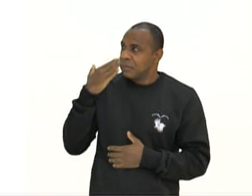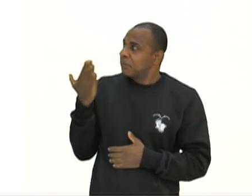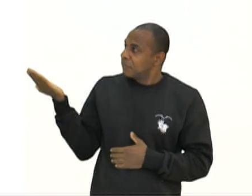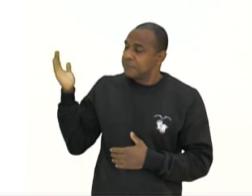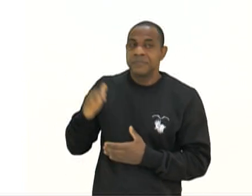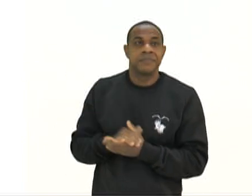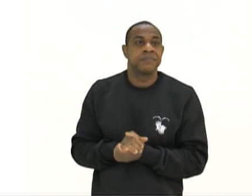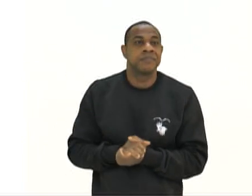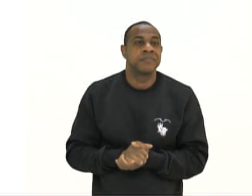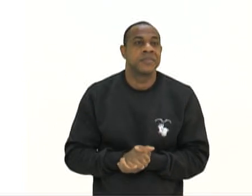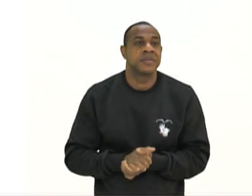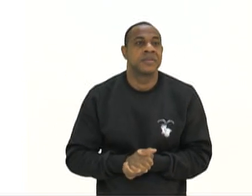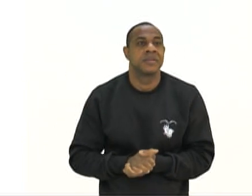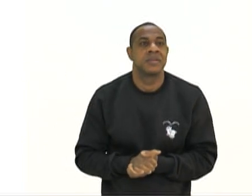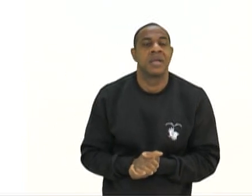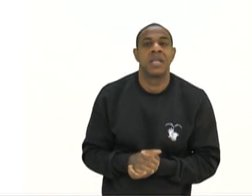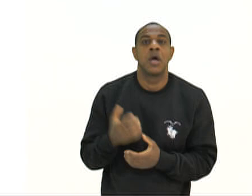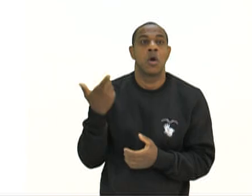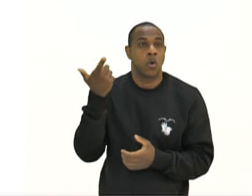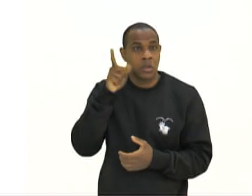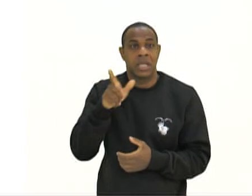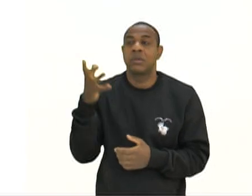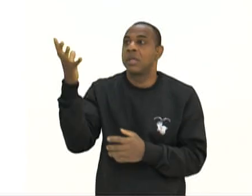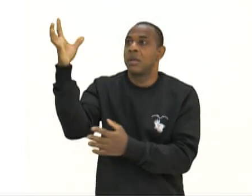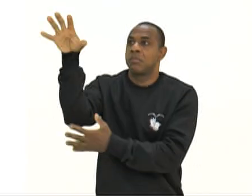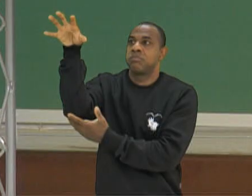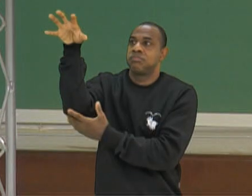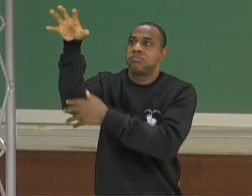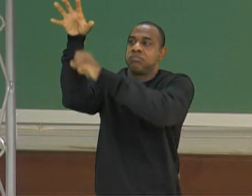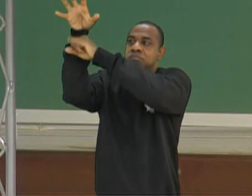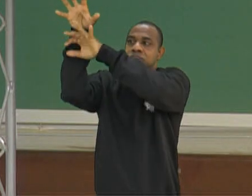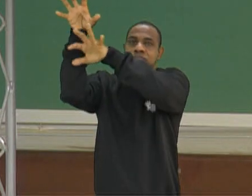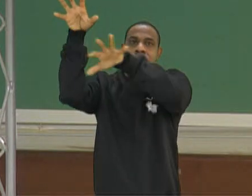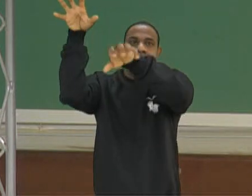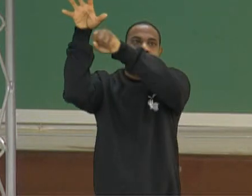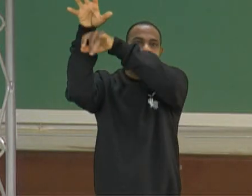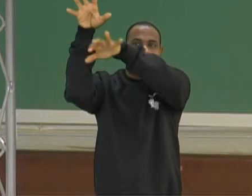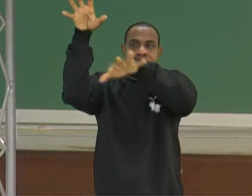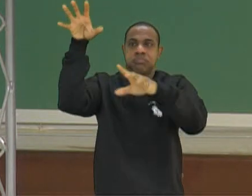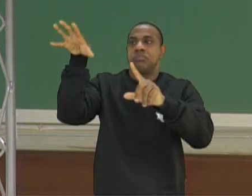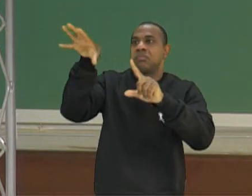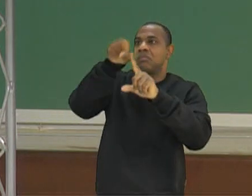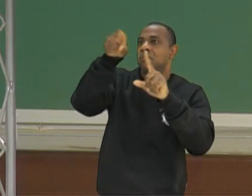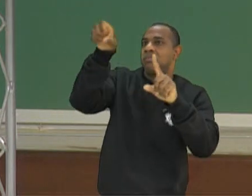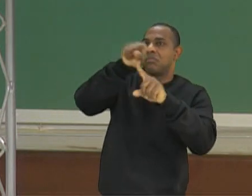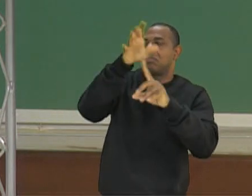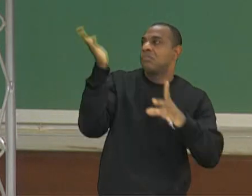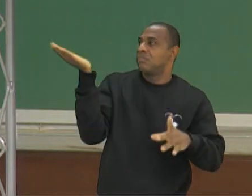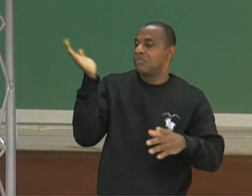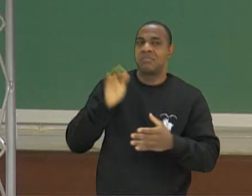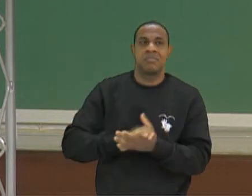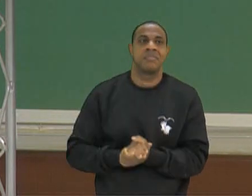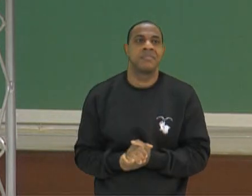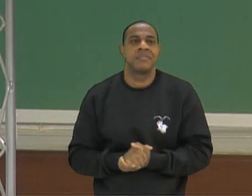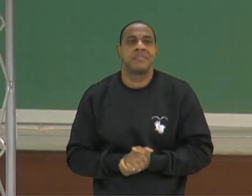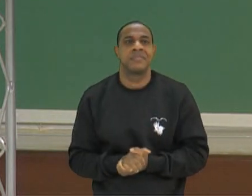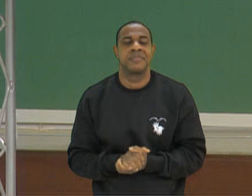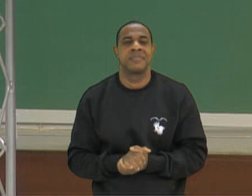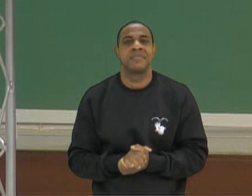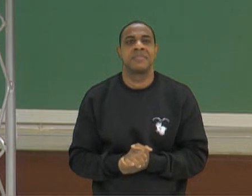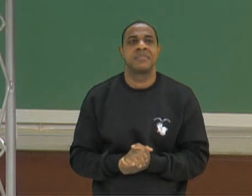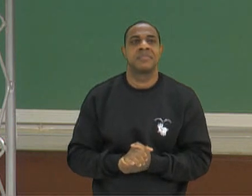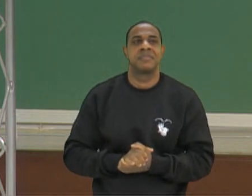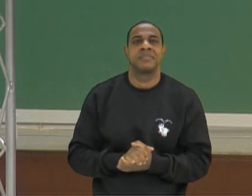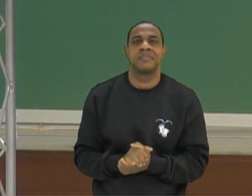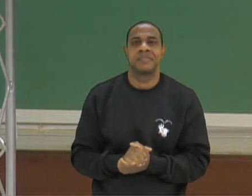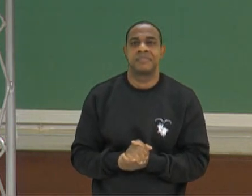ali. Bom, local de instalação, quando você tem a antena externa, na área externa da casa, e a antena interna nas proximidades